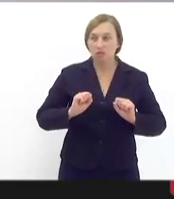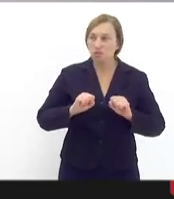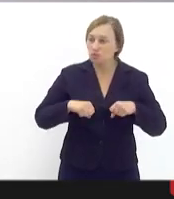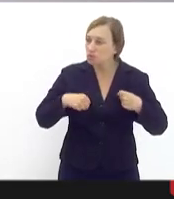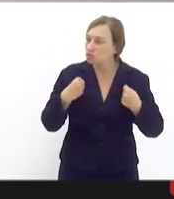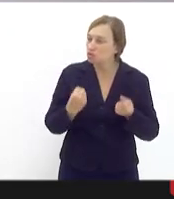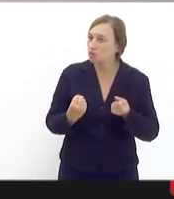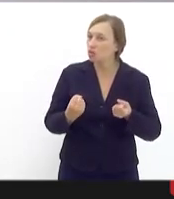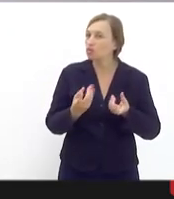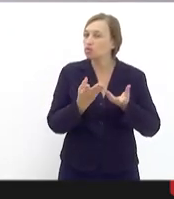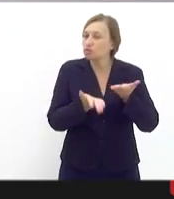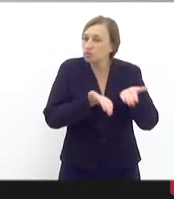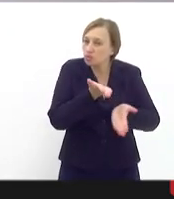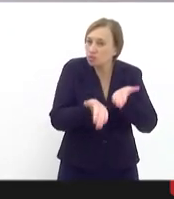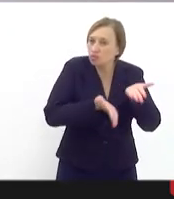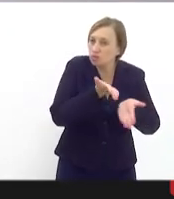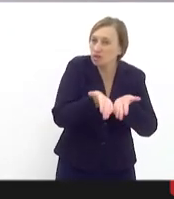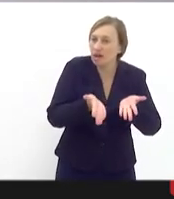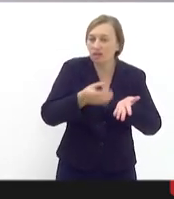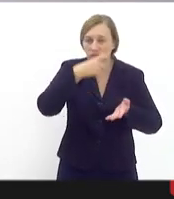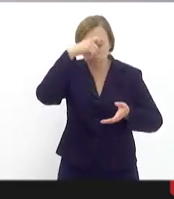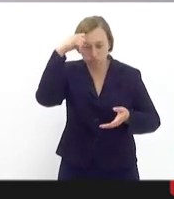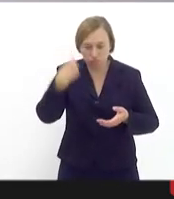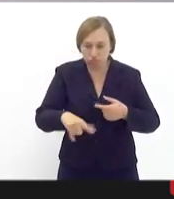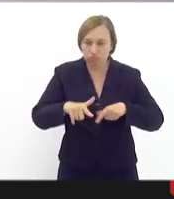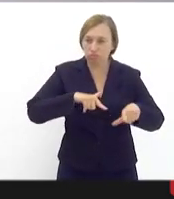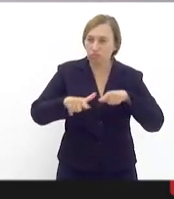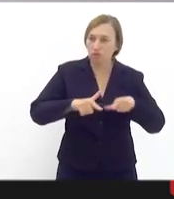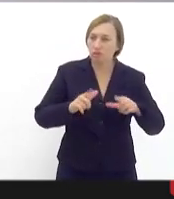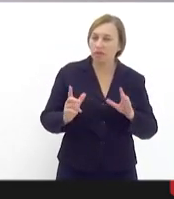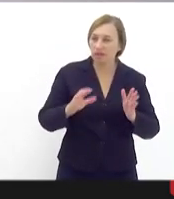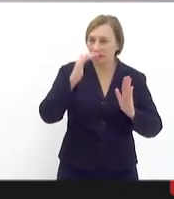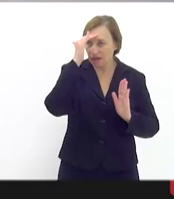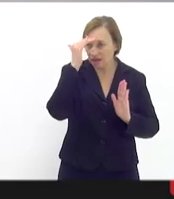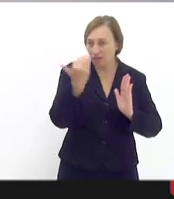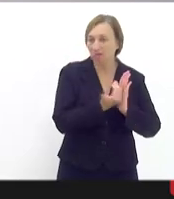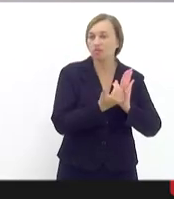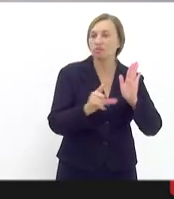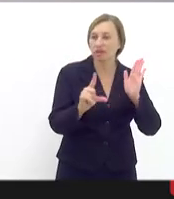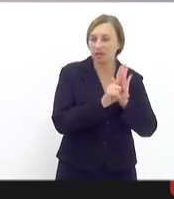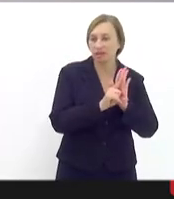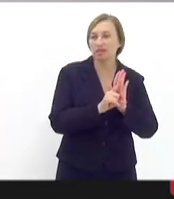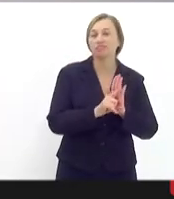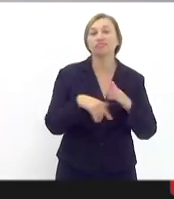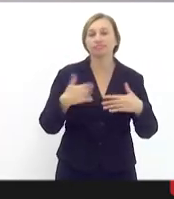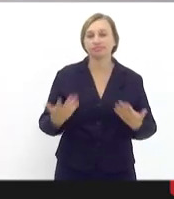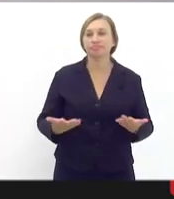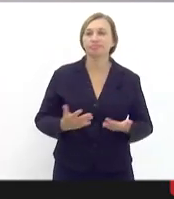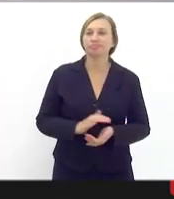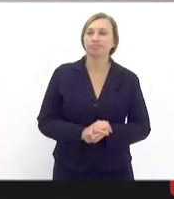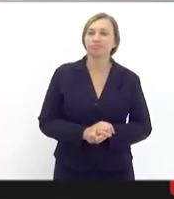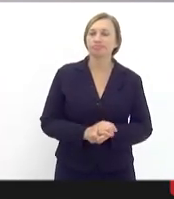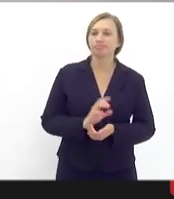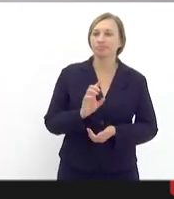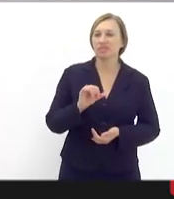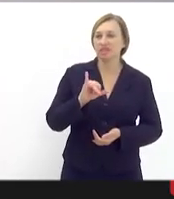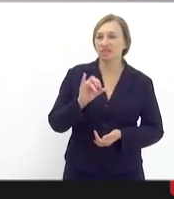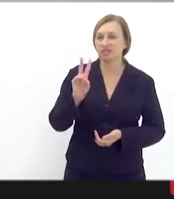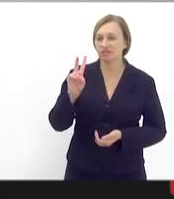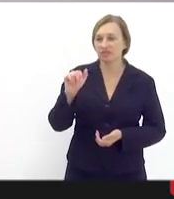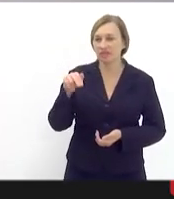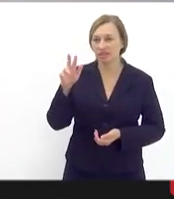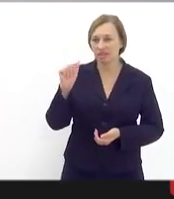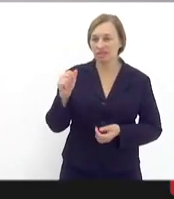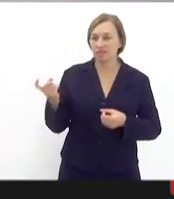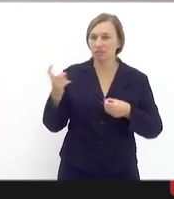um tratamento, um trabalho árduo para que essa lei, de fato, aconteça, seja cumprida. Então, só a Ivana voltou, se